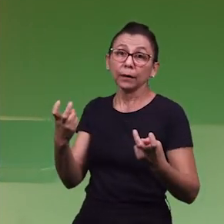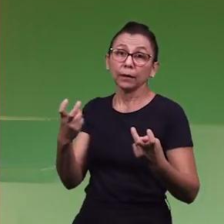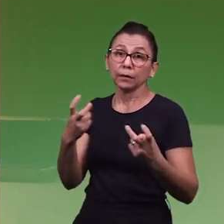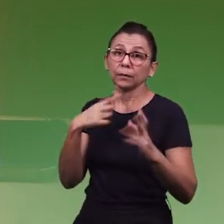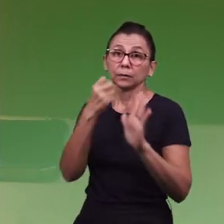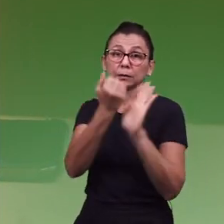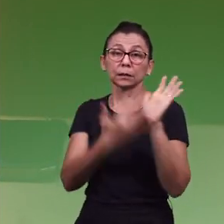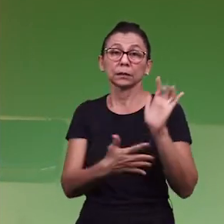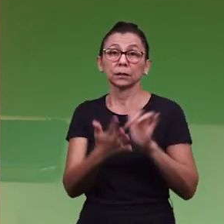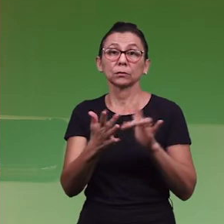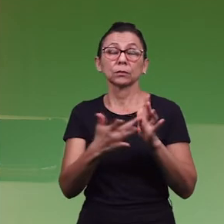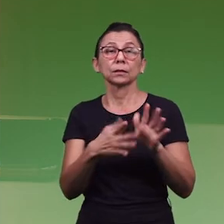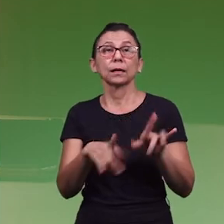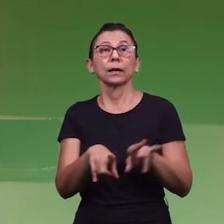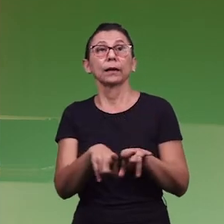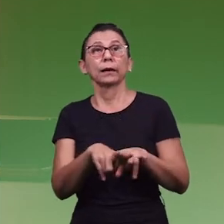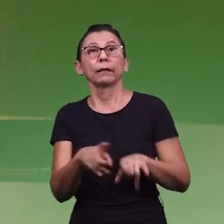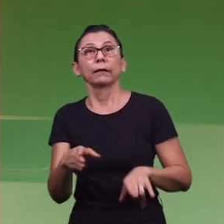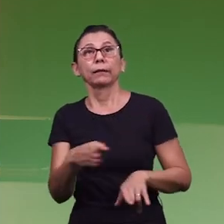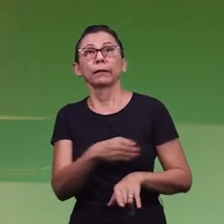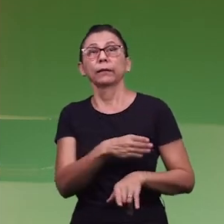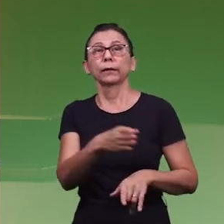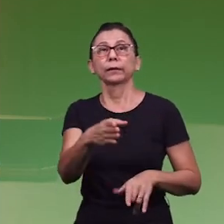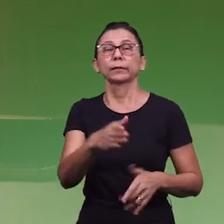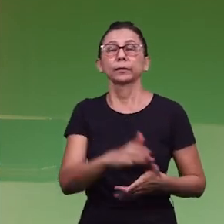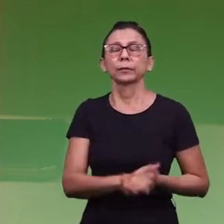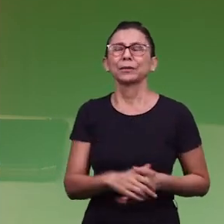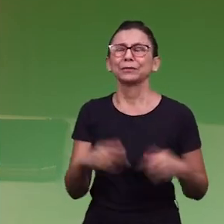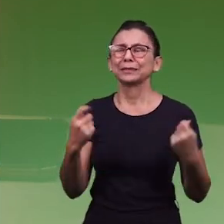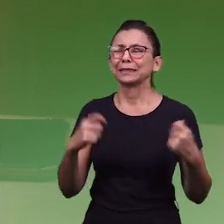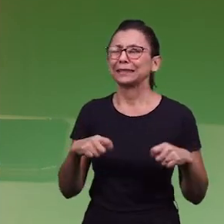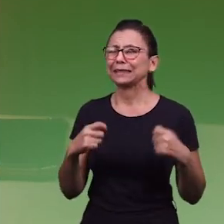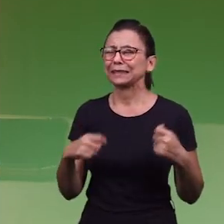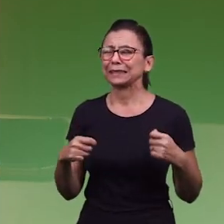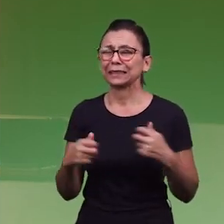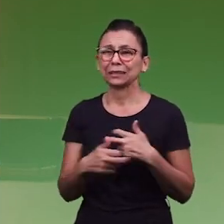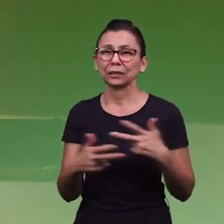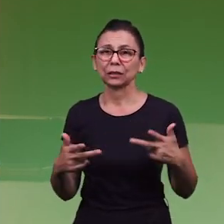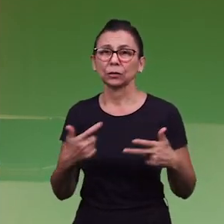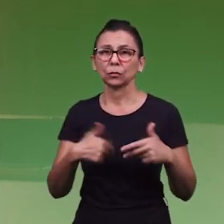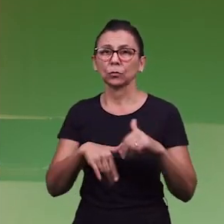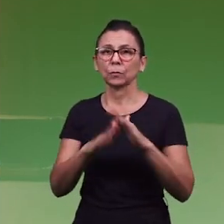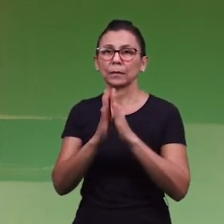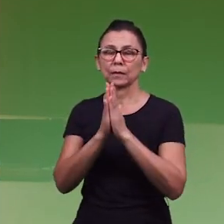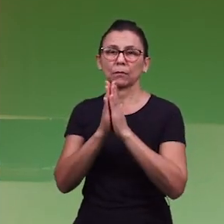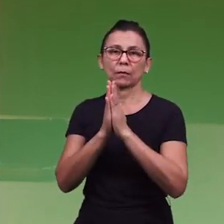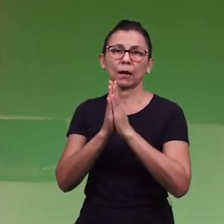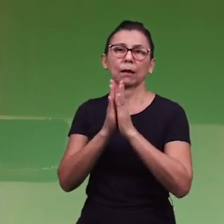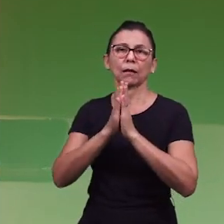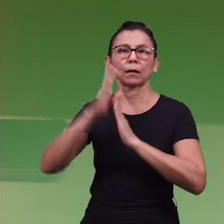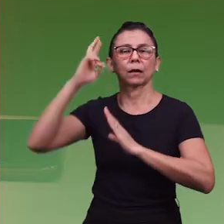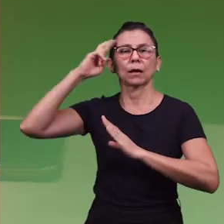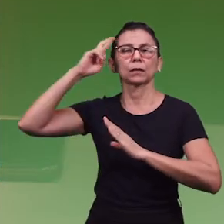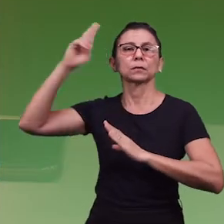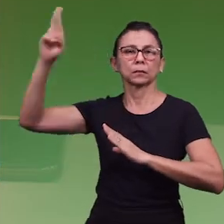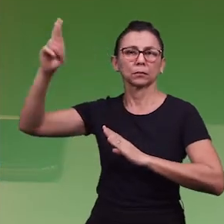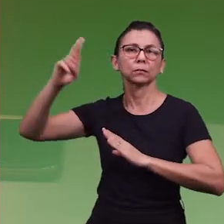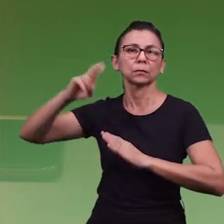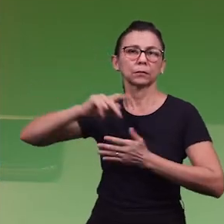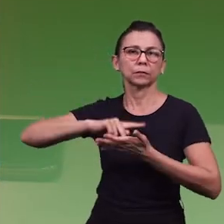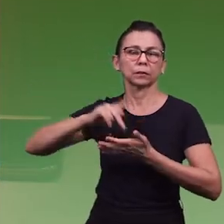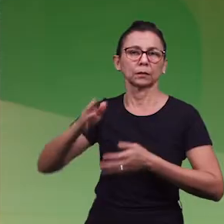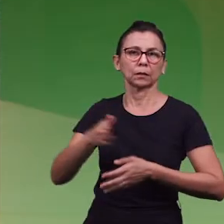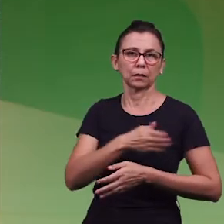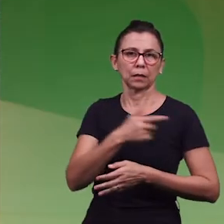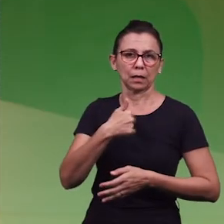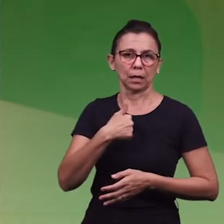Jesus. Estou passando por um momento de grande necessidade na minha vida. Eu entro num período de oração. Vou começar a orar ao Senhor. Né?